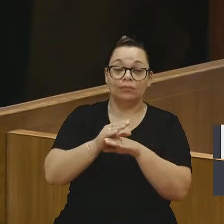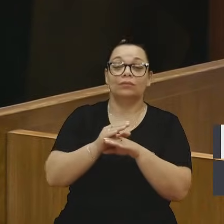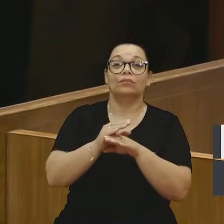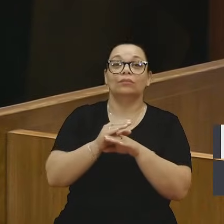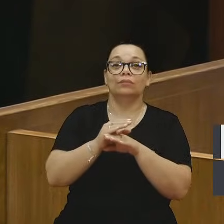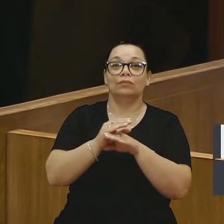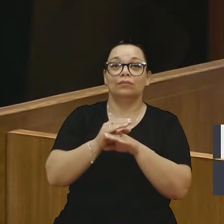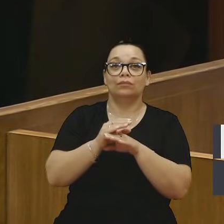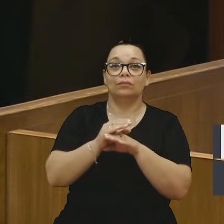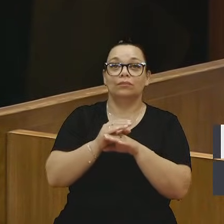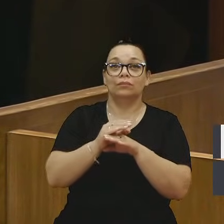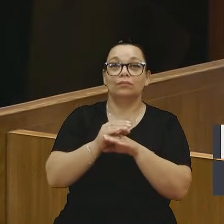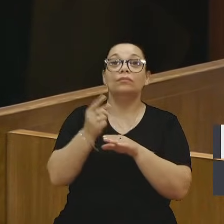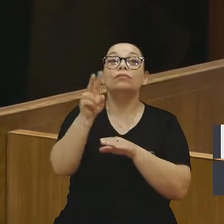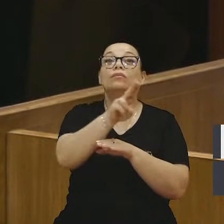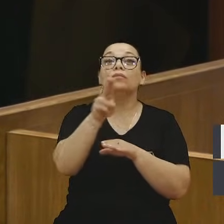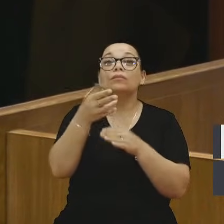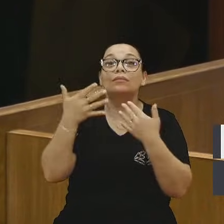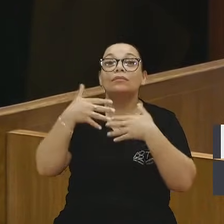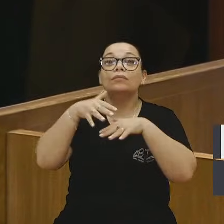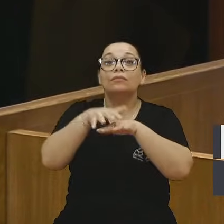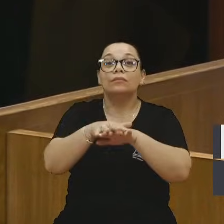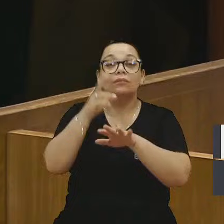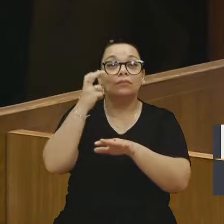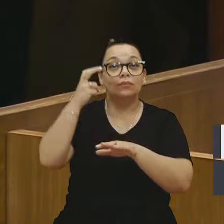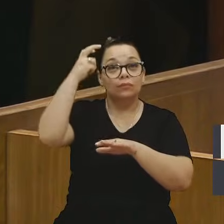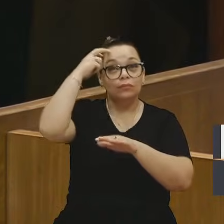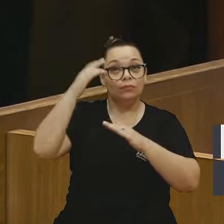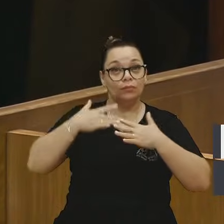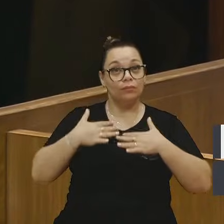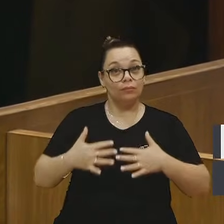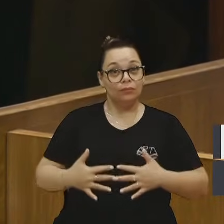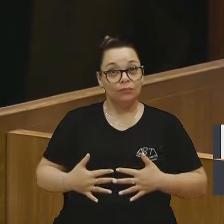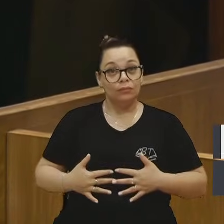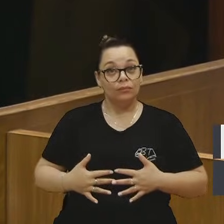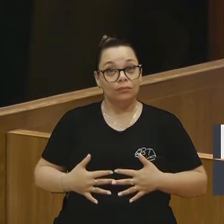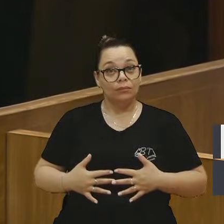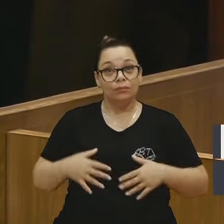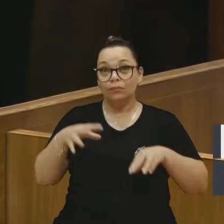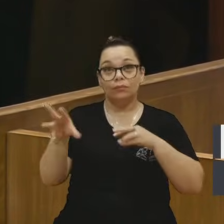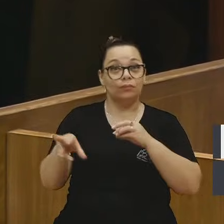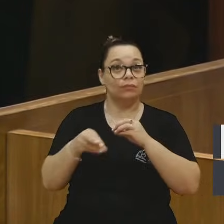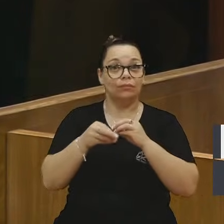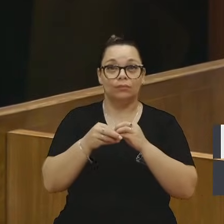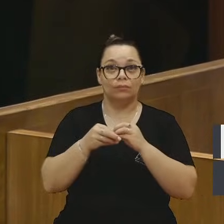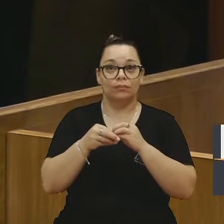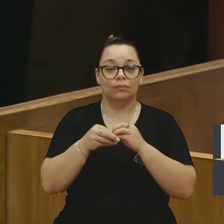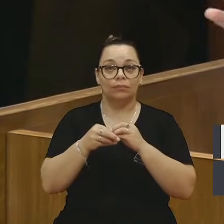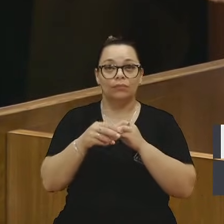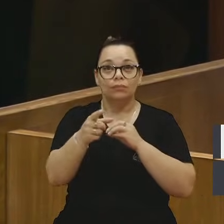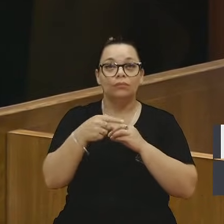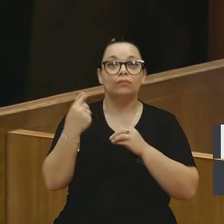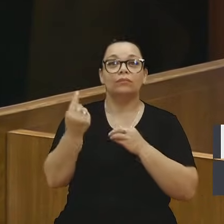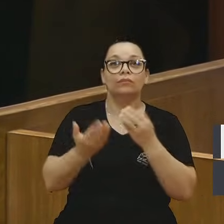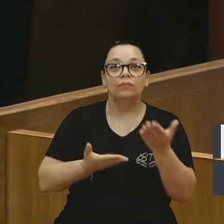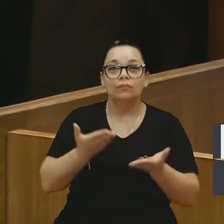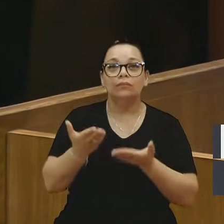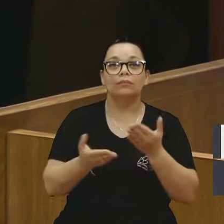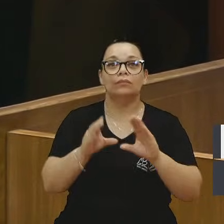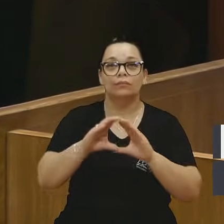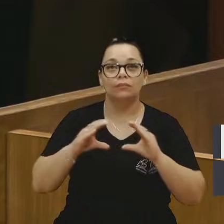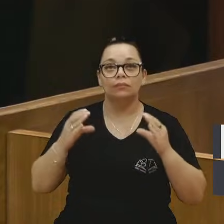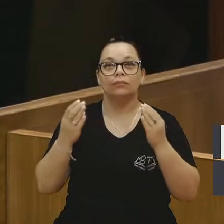que é chamado Inclusão por Meio da Cultura Corporal, de uma forma bem abrangente. Então, nós atendemos da